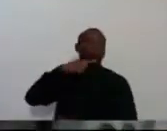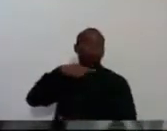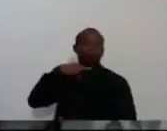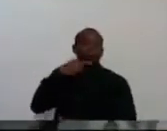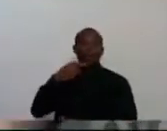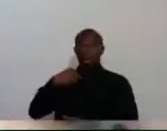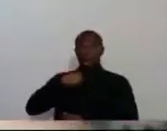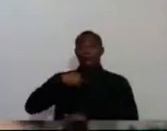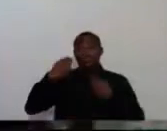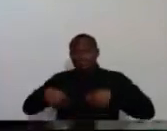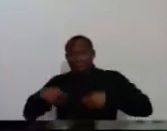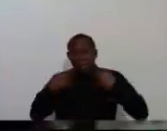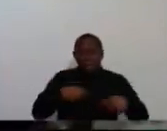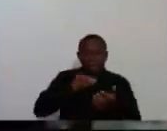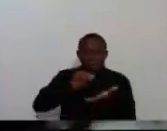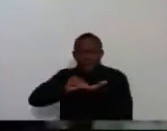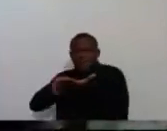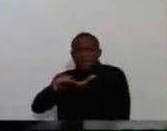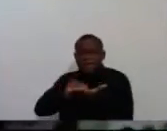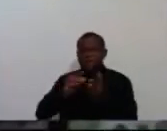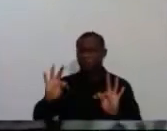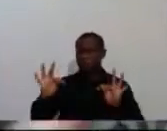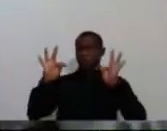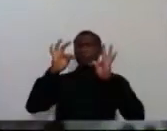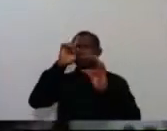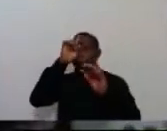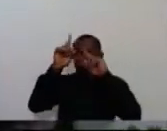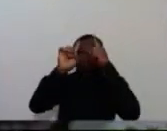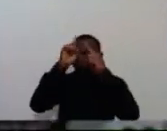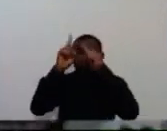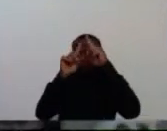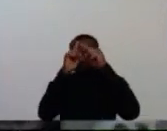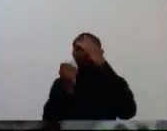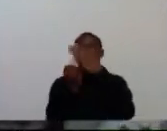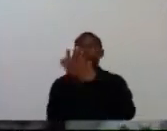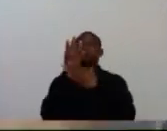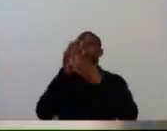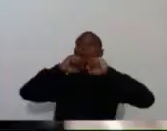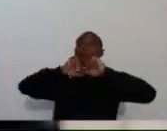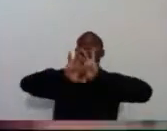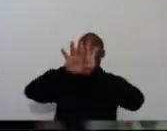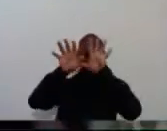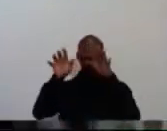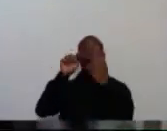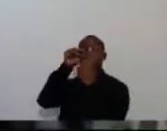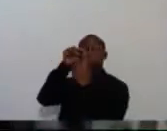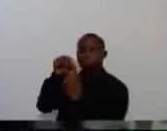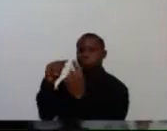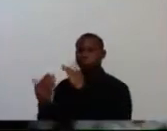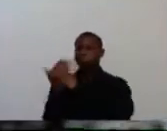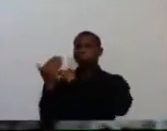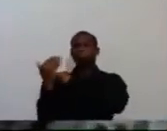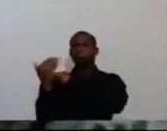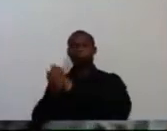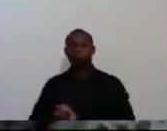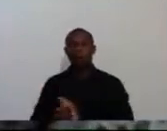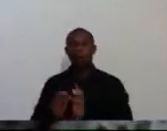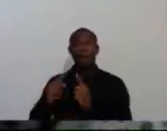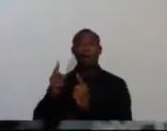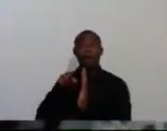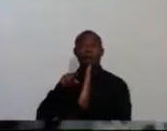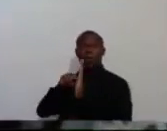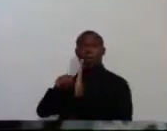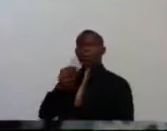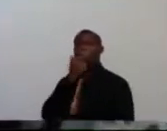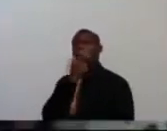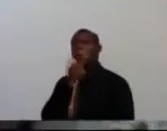as tecnologias foram aparecendo, né? Foram surgindo a partir da engenhosidade do homem, tá? De inventar